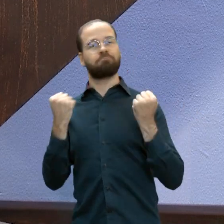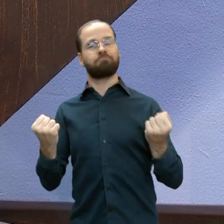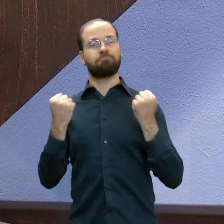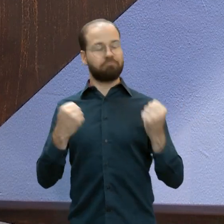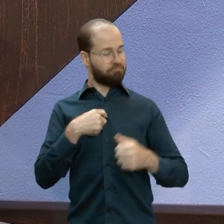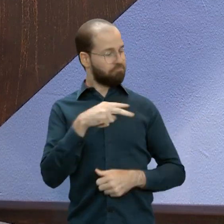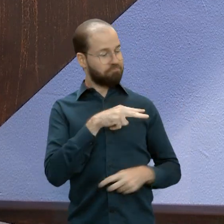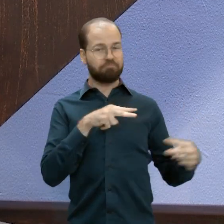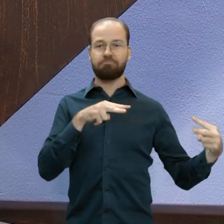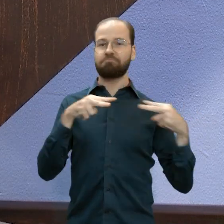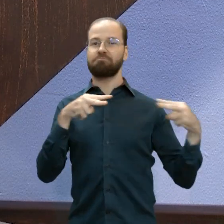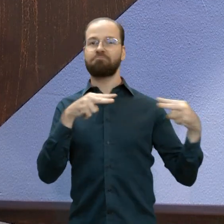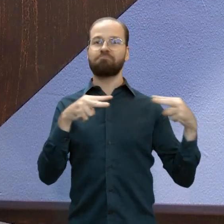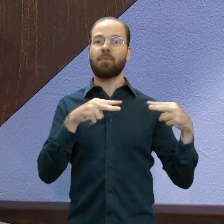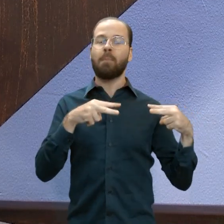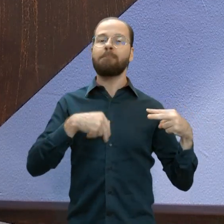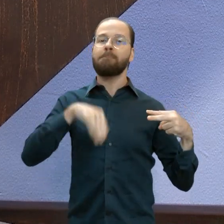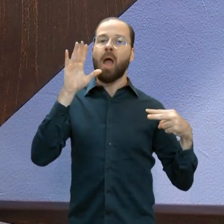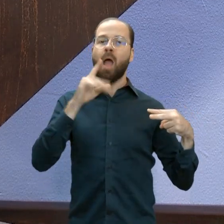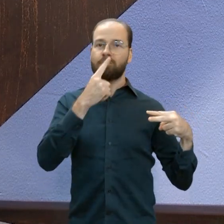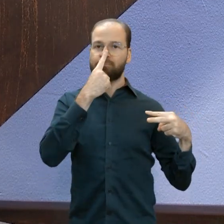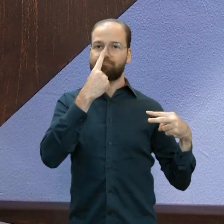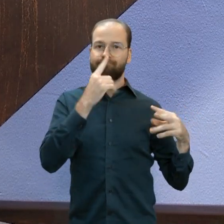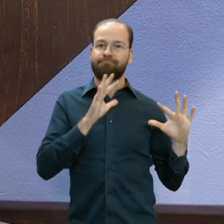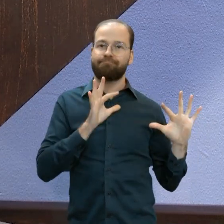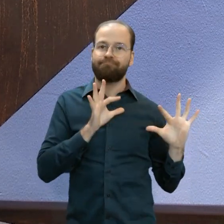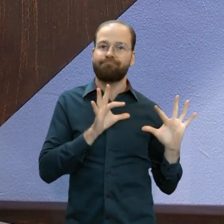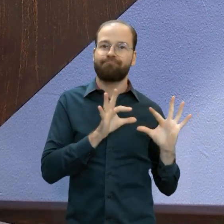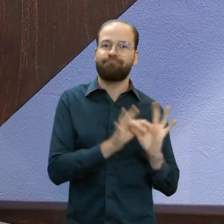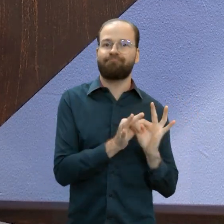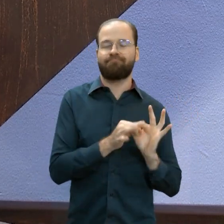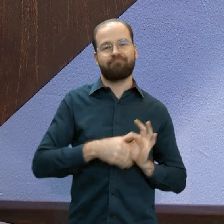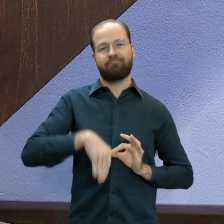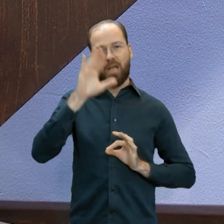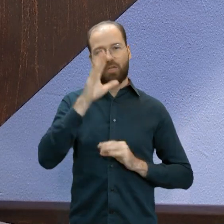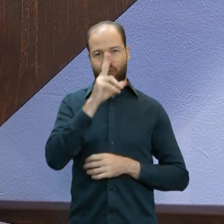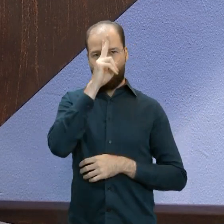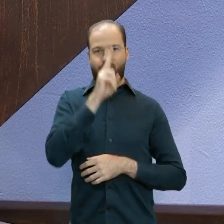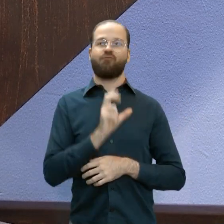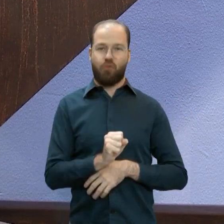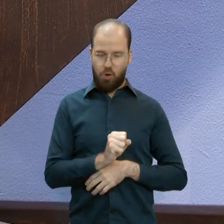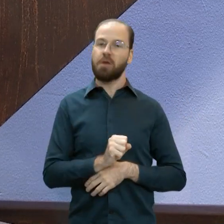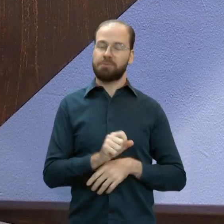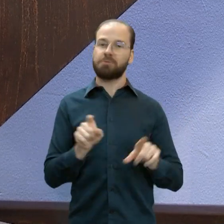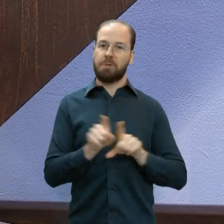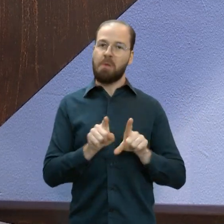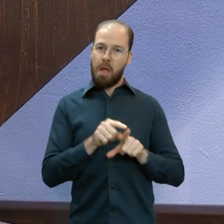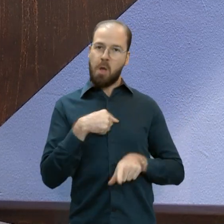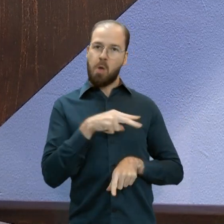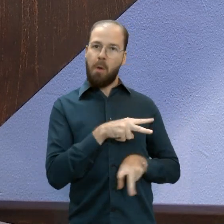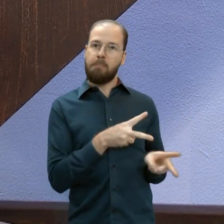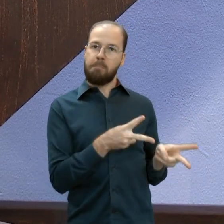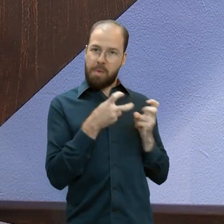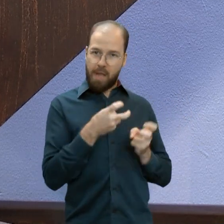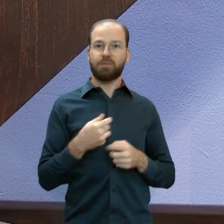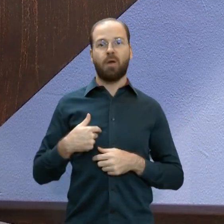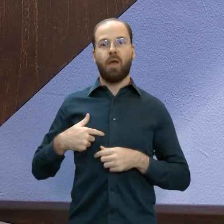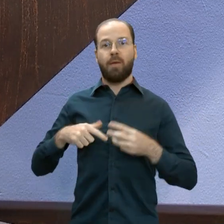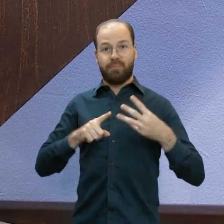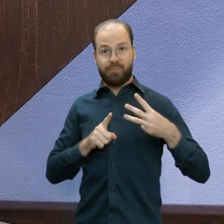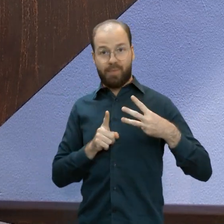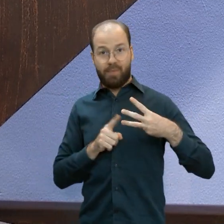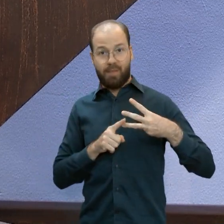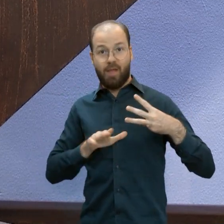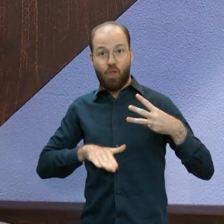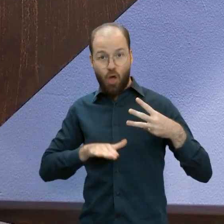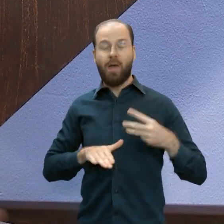uma coisa muito boa, sabe? E eu vejo que é recíproco também da parte deles, né? A felicidade. Com a Estel eu já fiz almoço,